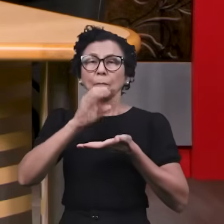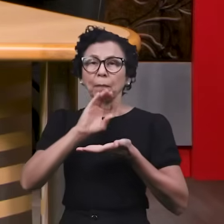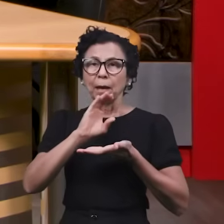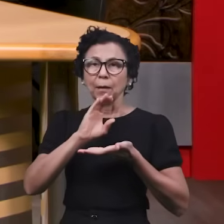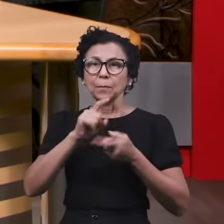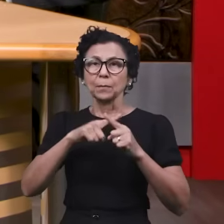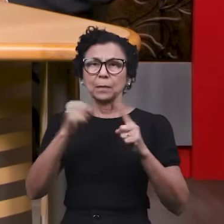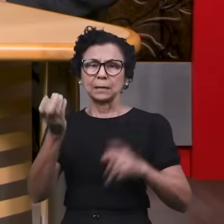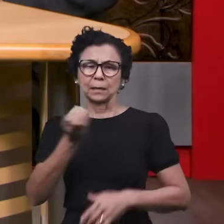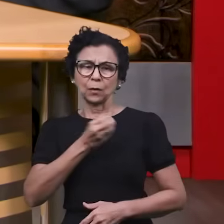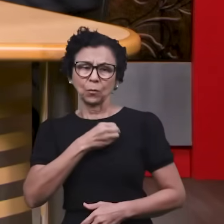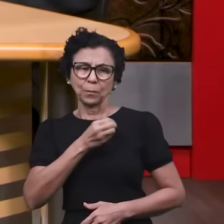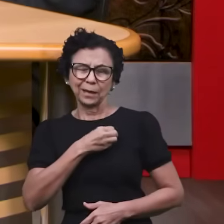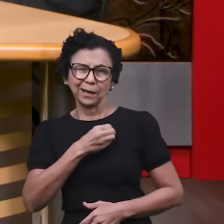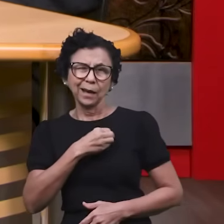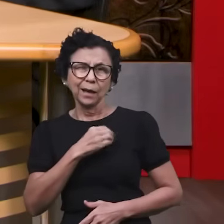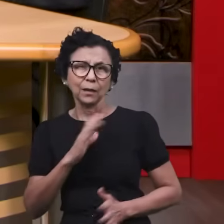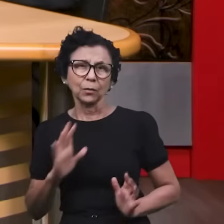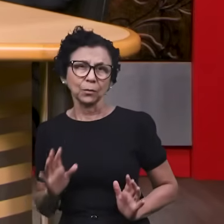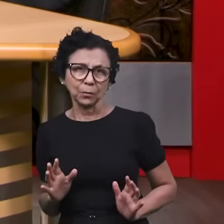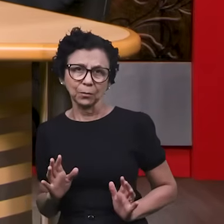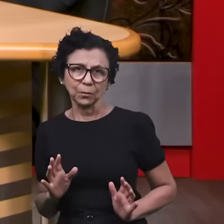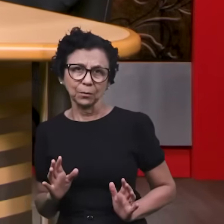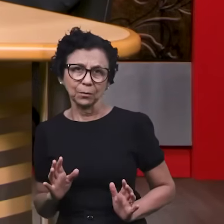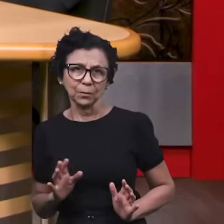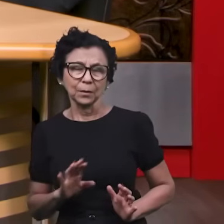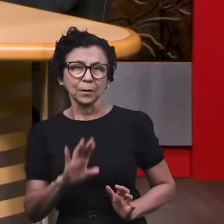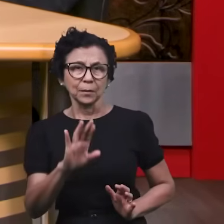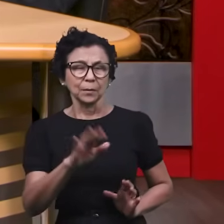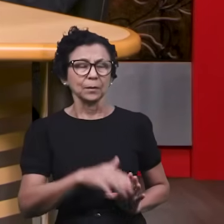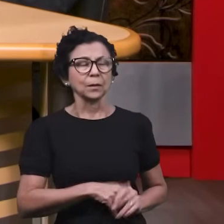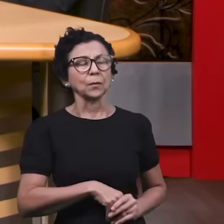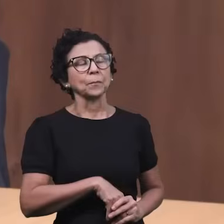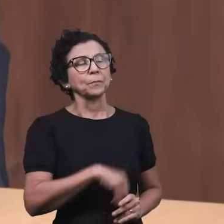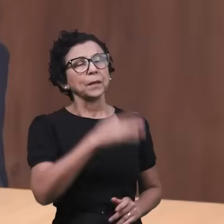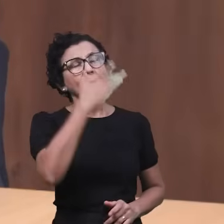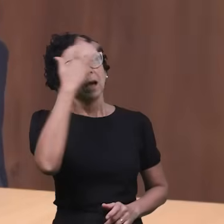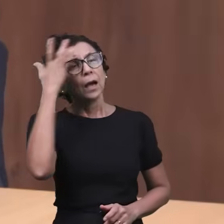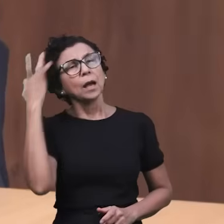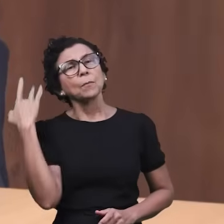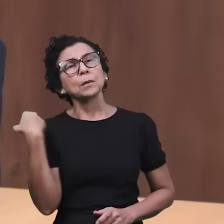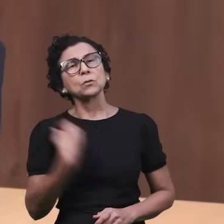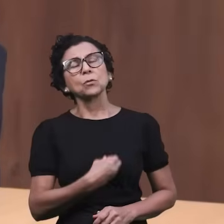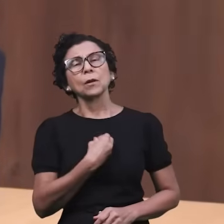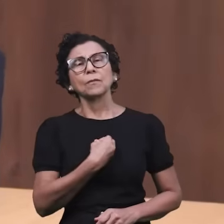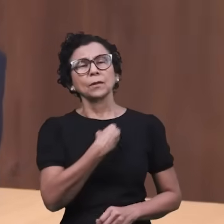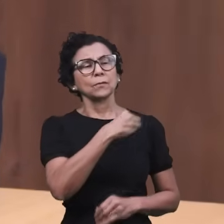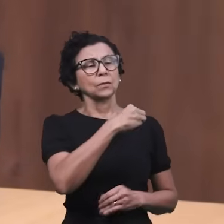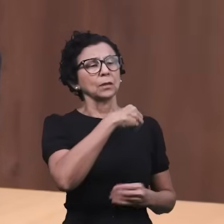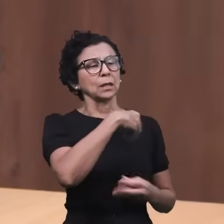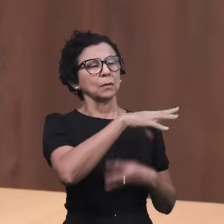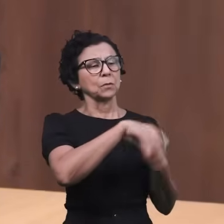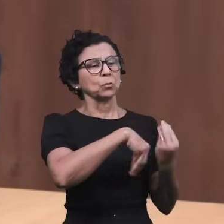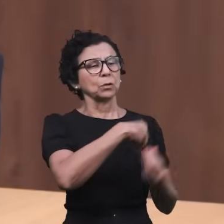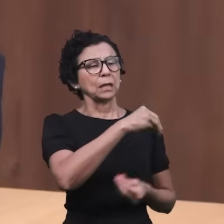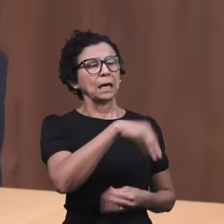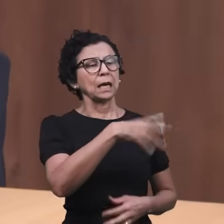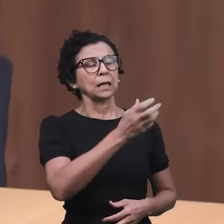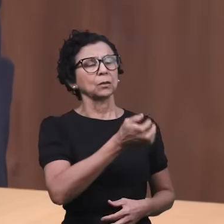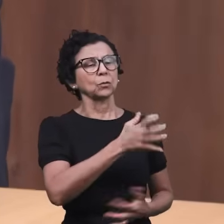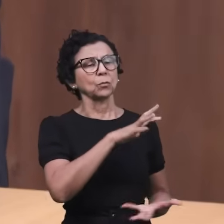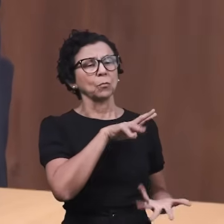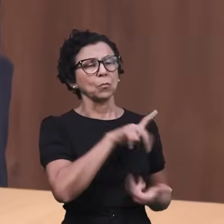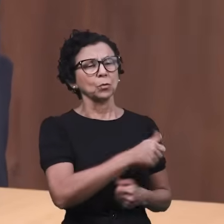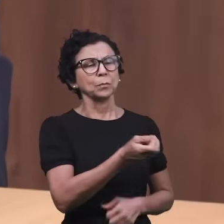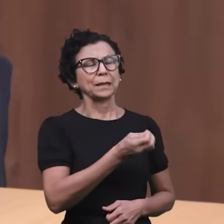Aí todo dia o camarada passa a vida toda desarrumado, cometendo tudo que é erro. Chega um dia da ceia, chega lá e diz: Senhor, perdoa, eu